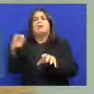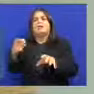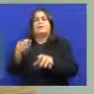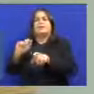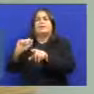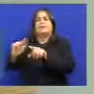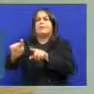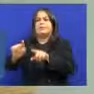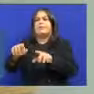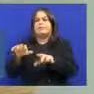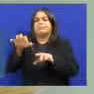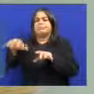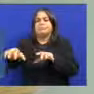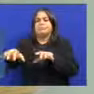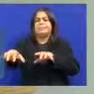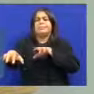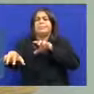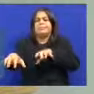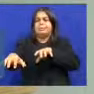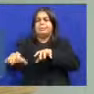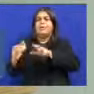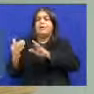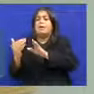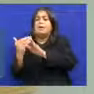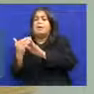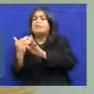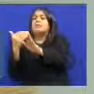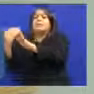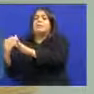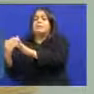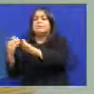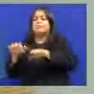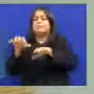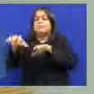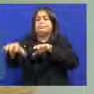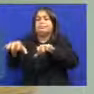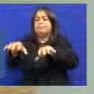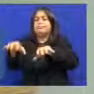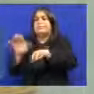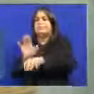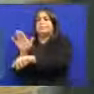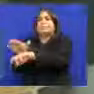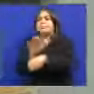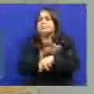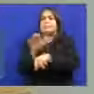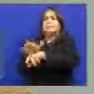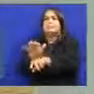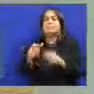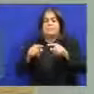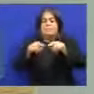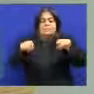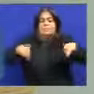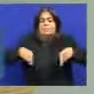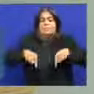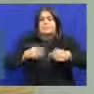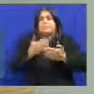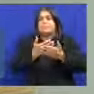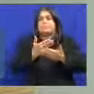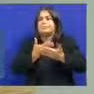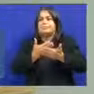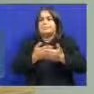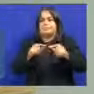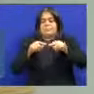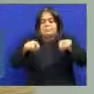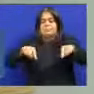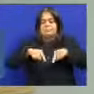pelo estado para que os alunos possam serem todos atendidos. Inclusive, sala de aulas